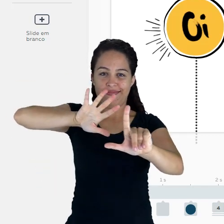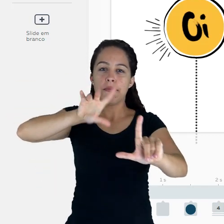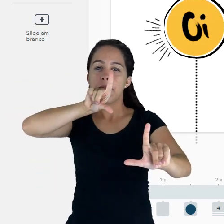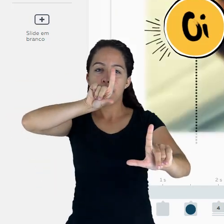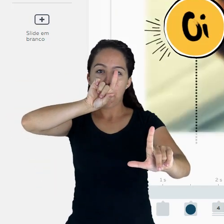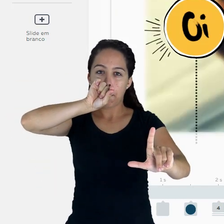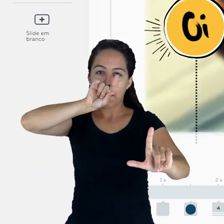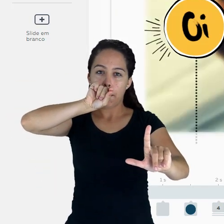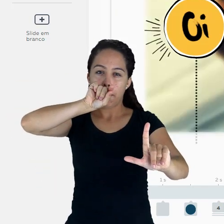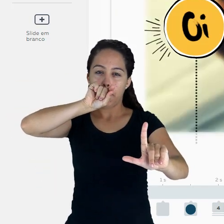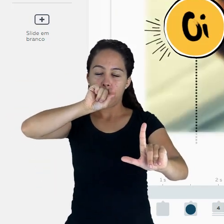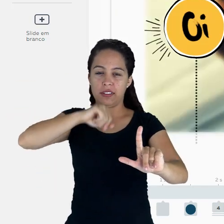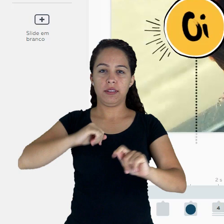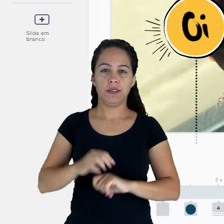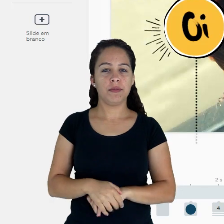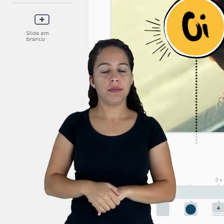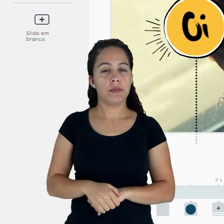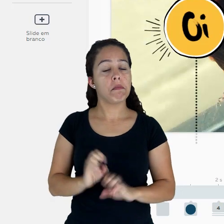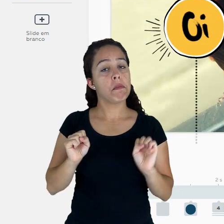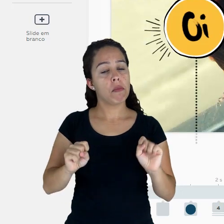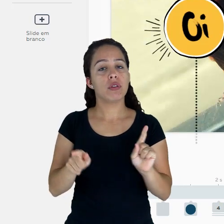outra opção é incluir textos